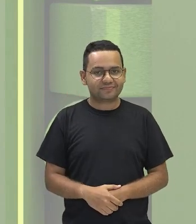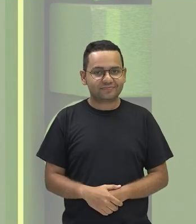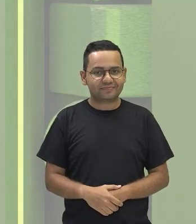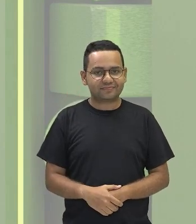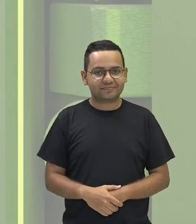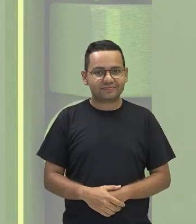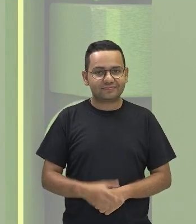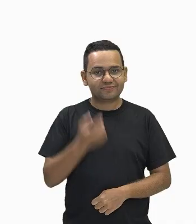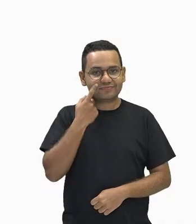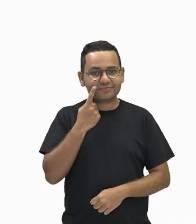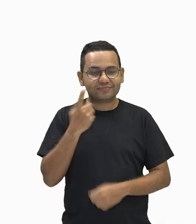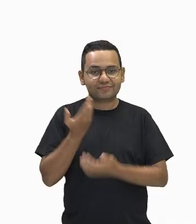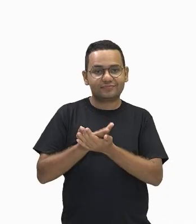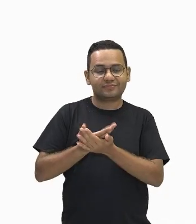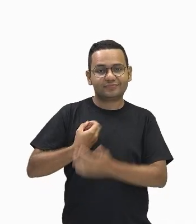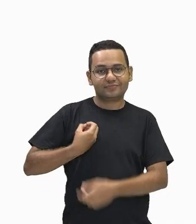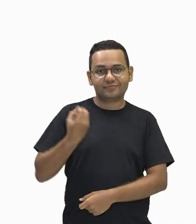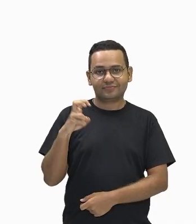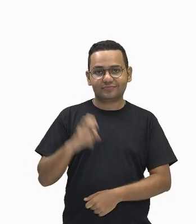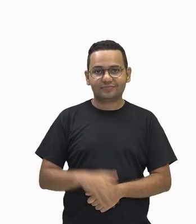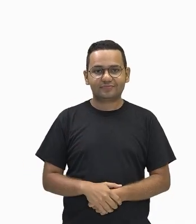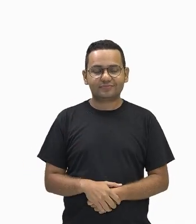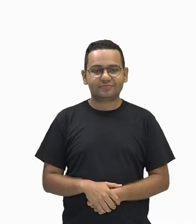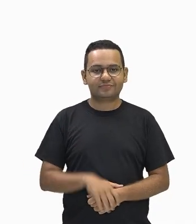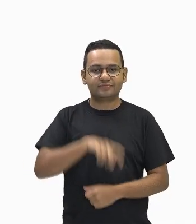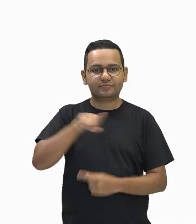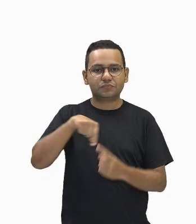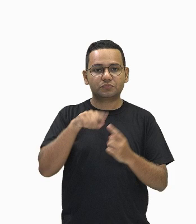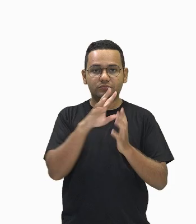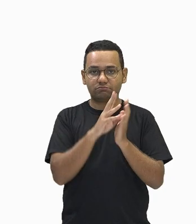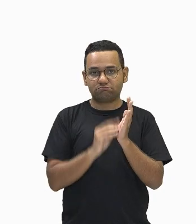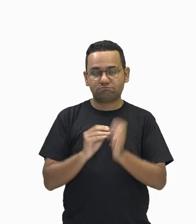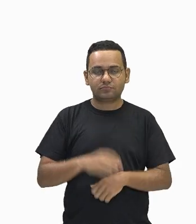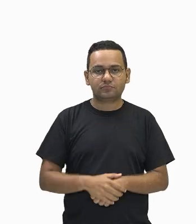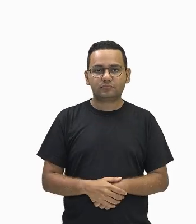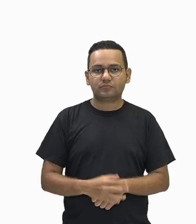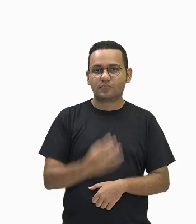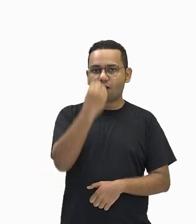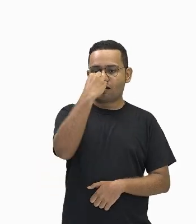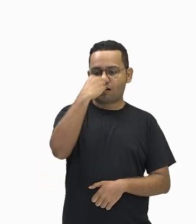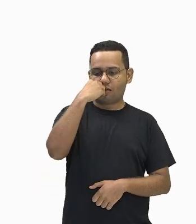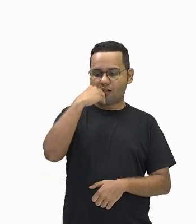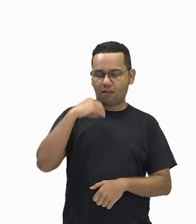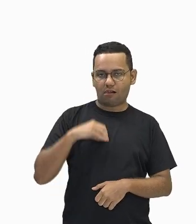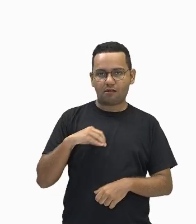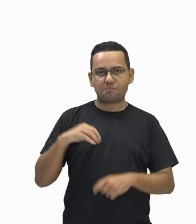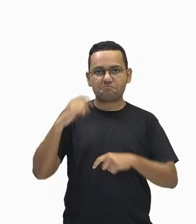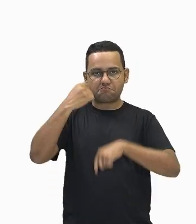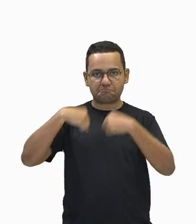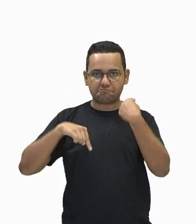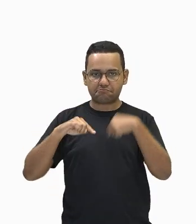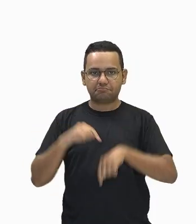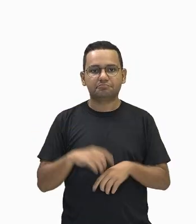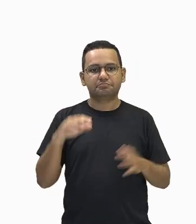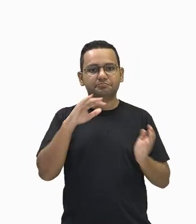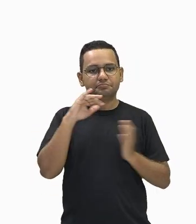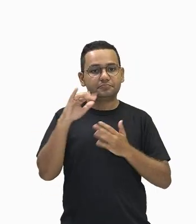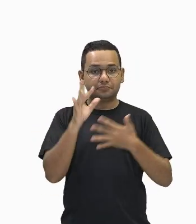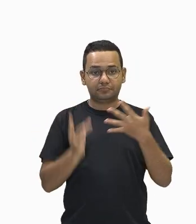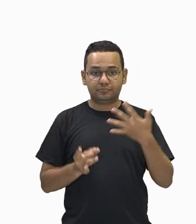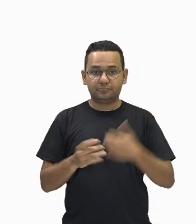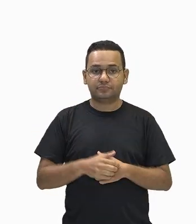para a nossa aula de número 5, objeto de conhecimento, sistema digestório,